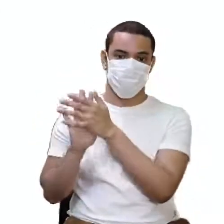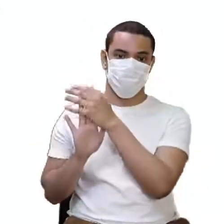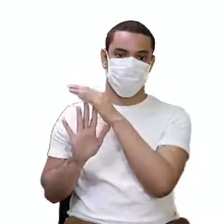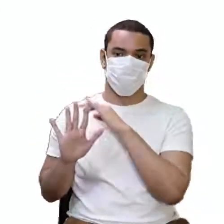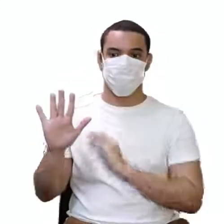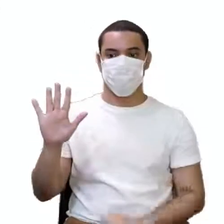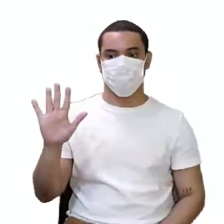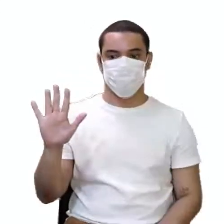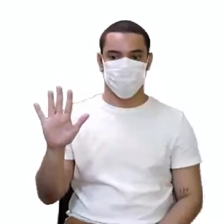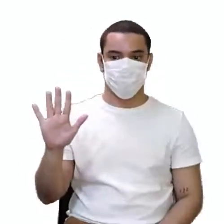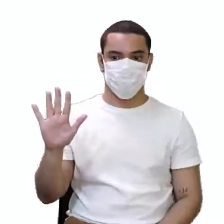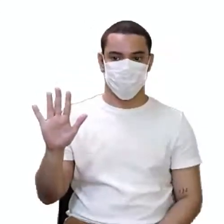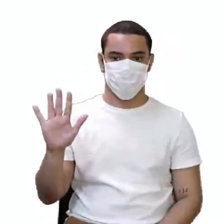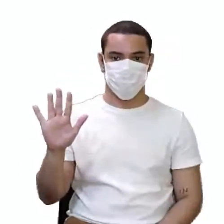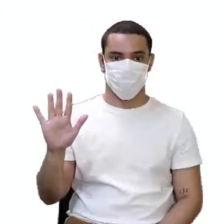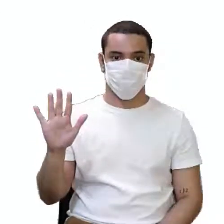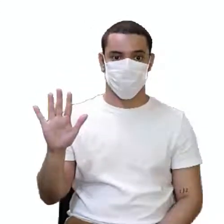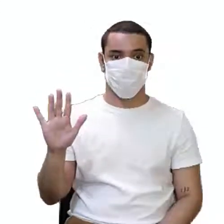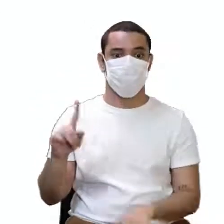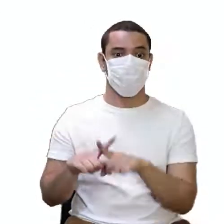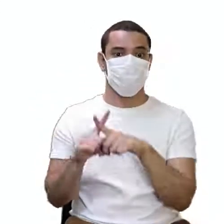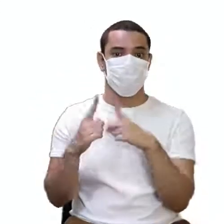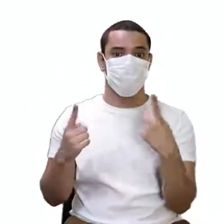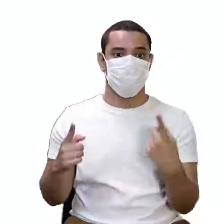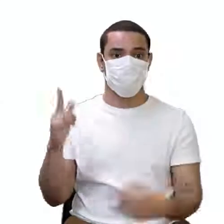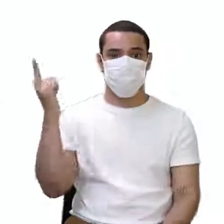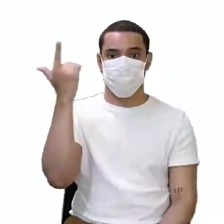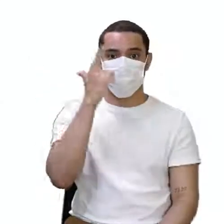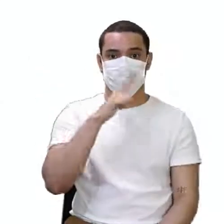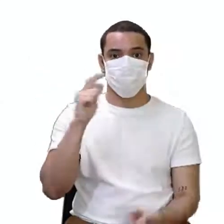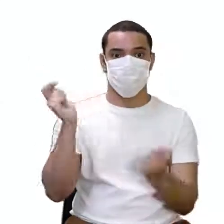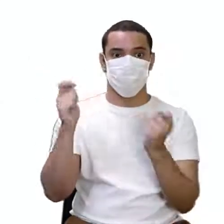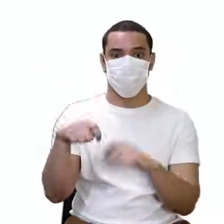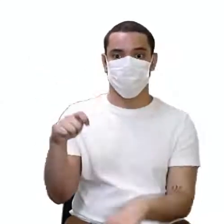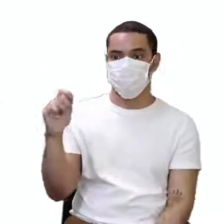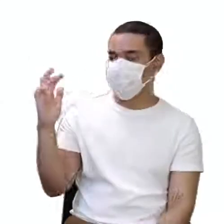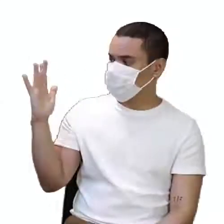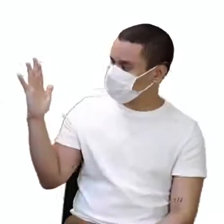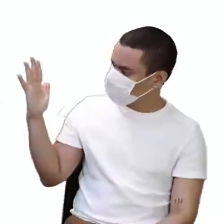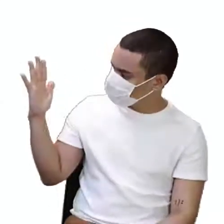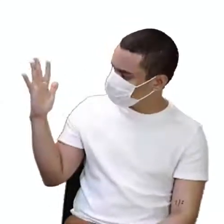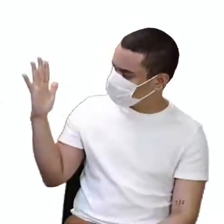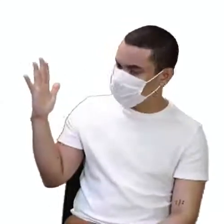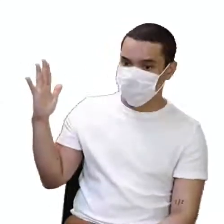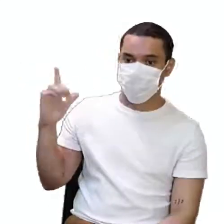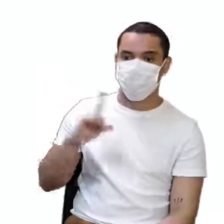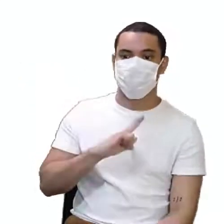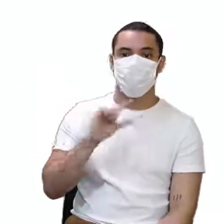mãozinha aí, e aí a gente consegue observar que existem